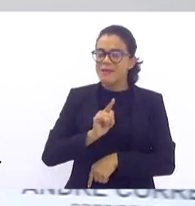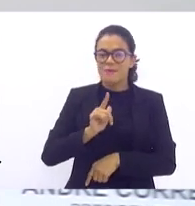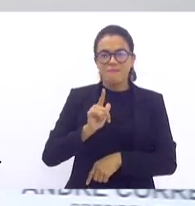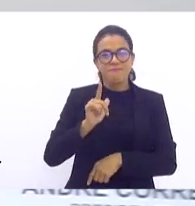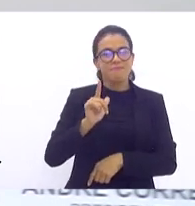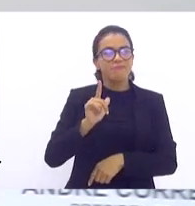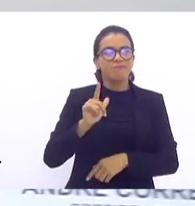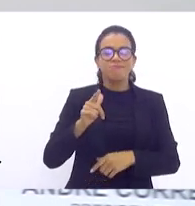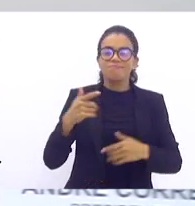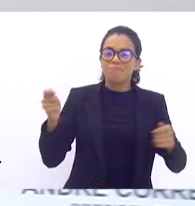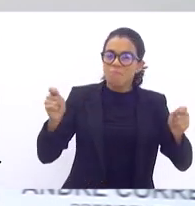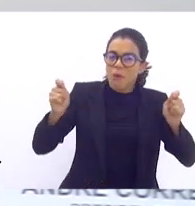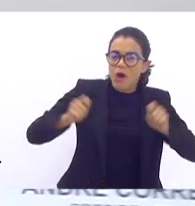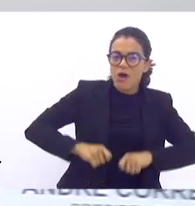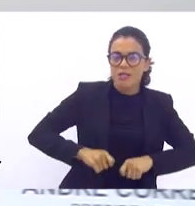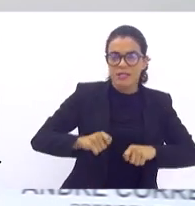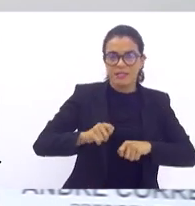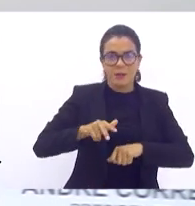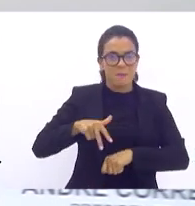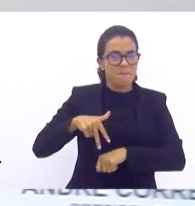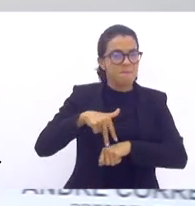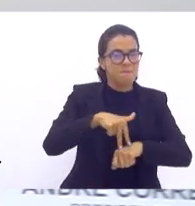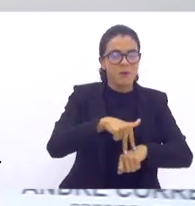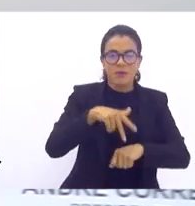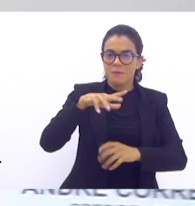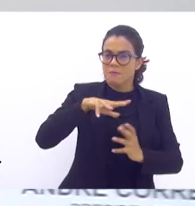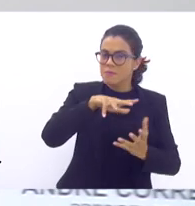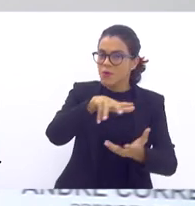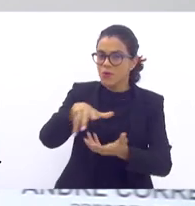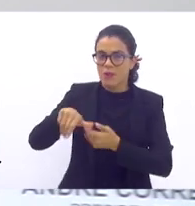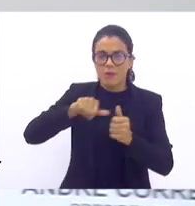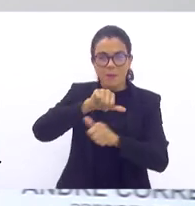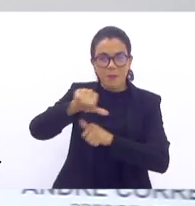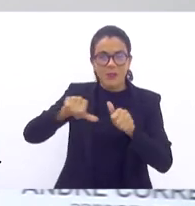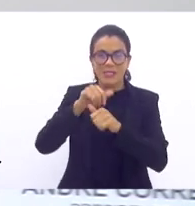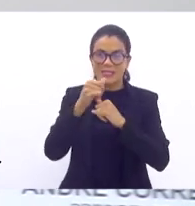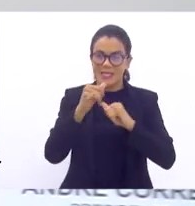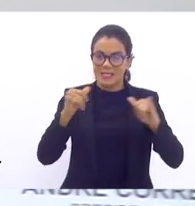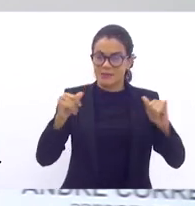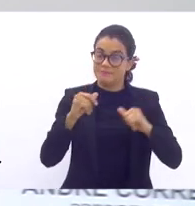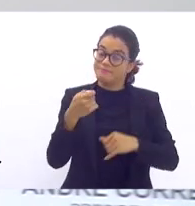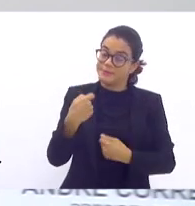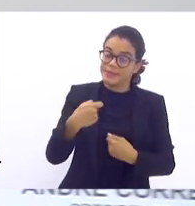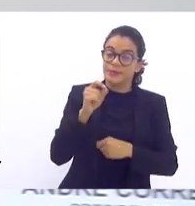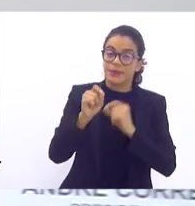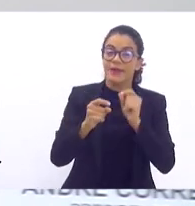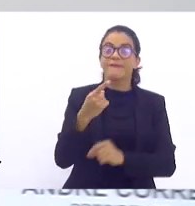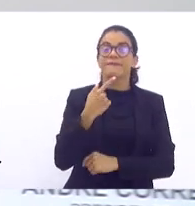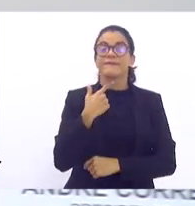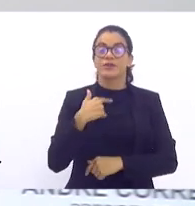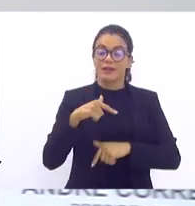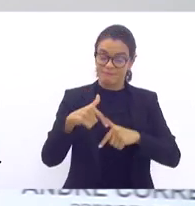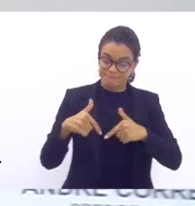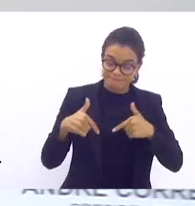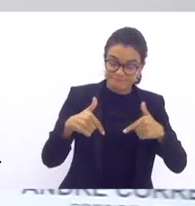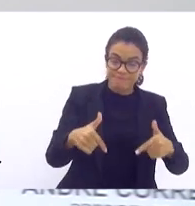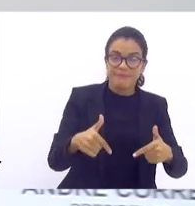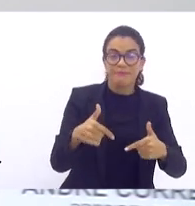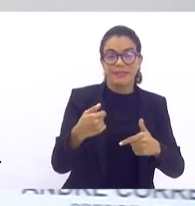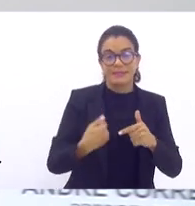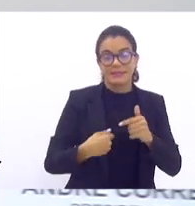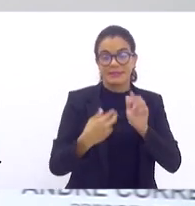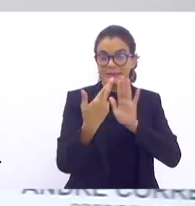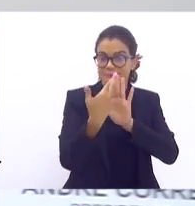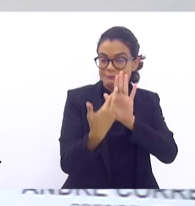ou grande protagonista mundial da transição energética olha ele precisa querer destravar regulamentar né